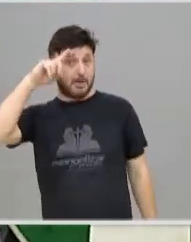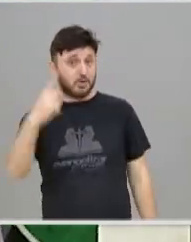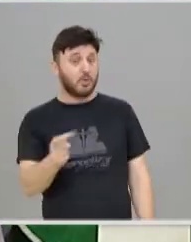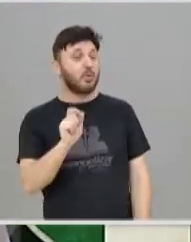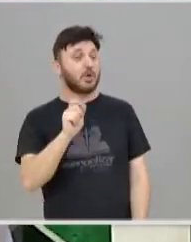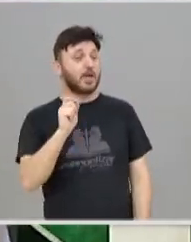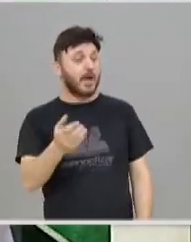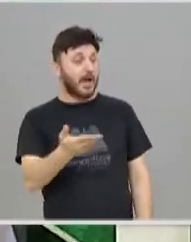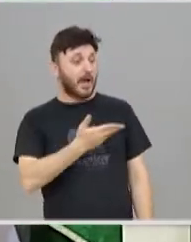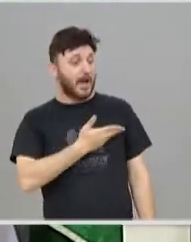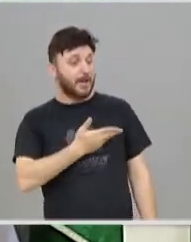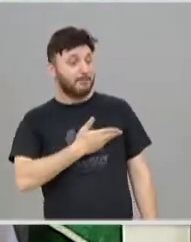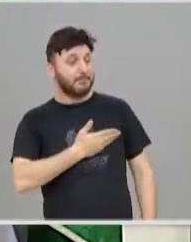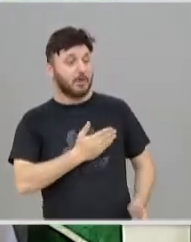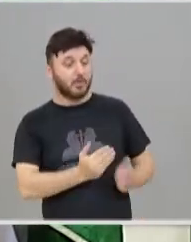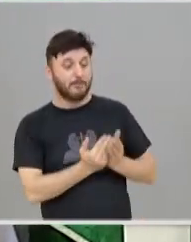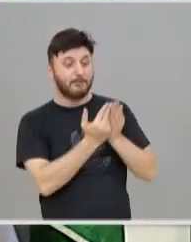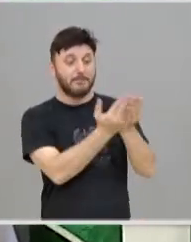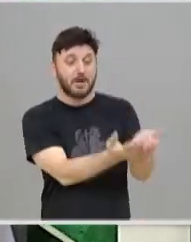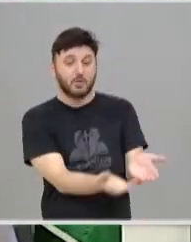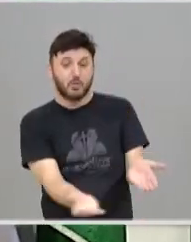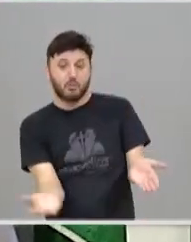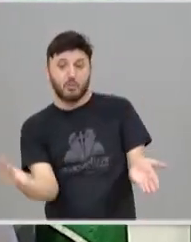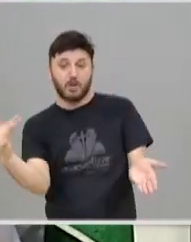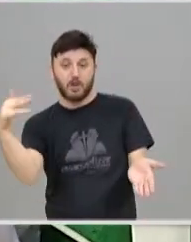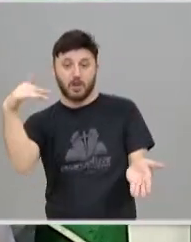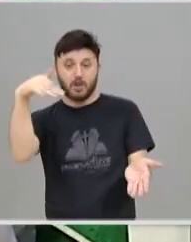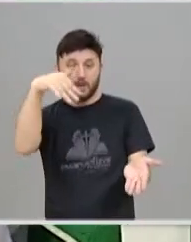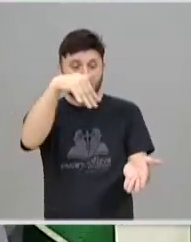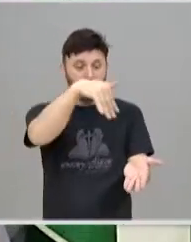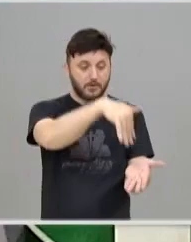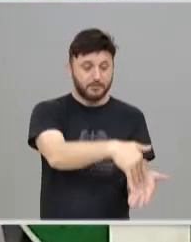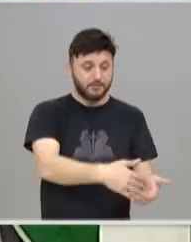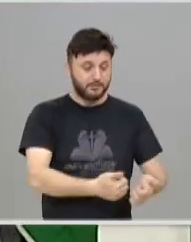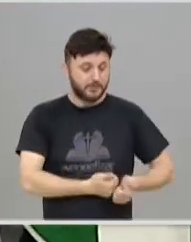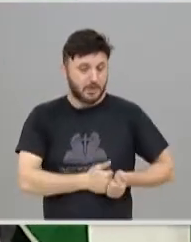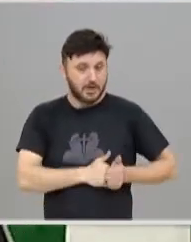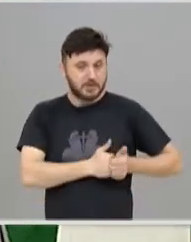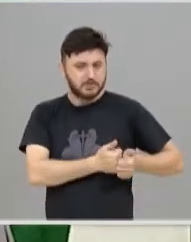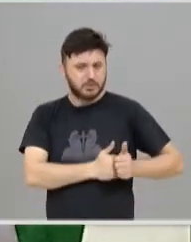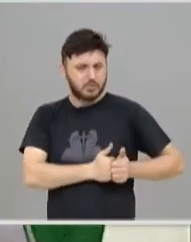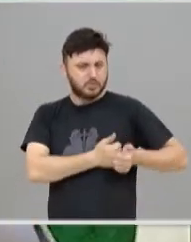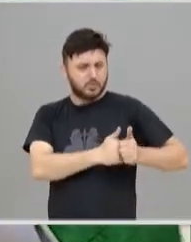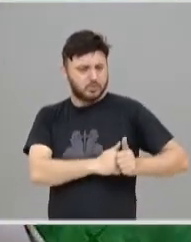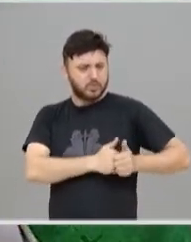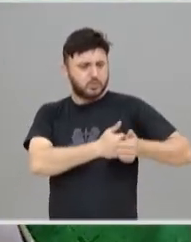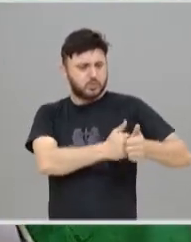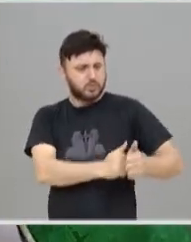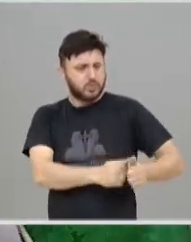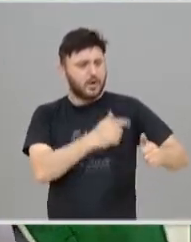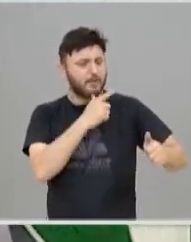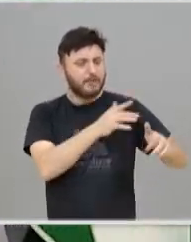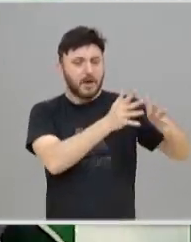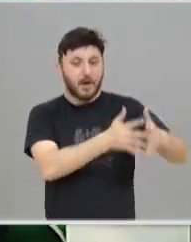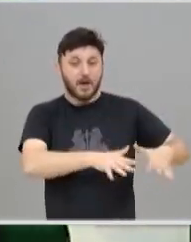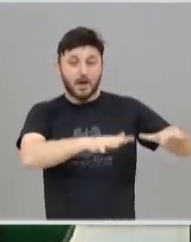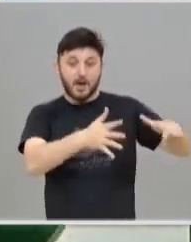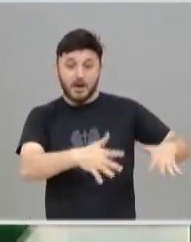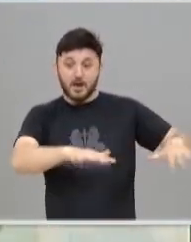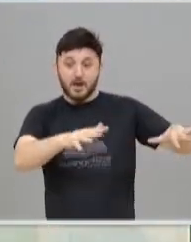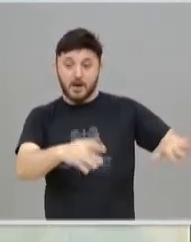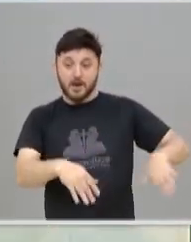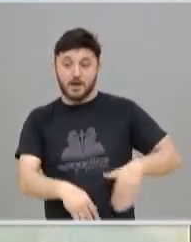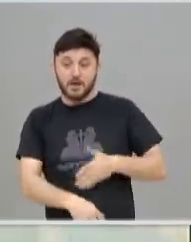discípulos entrassem na barca e seguissem à sua frente para o outro lado do mar,